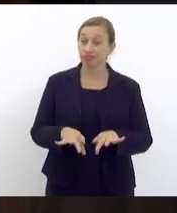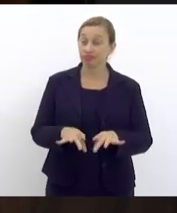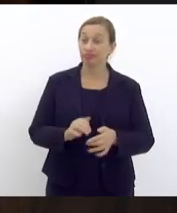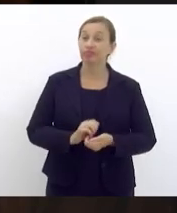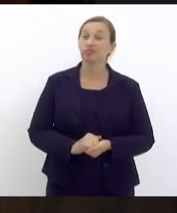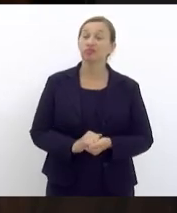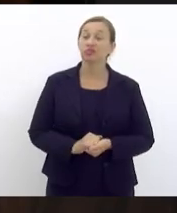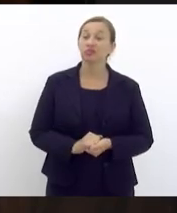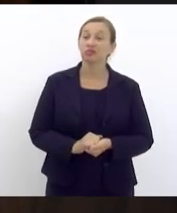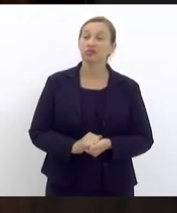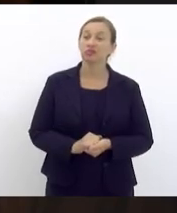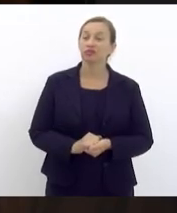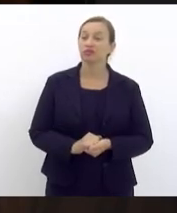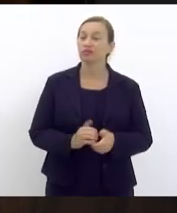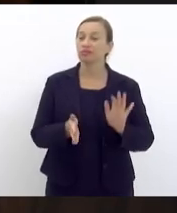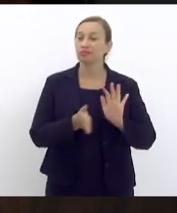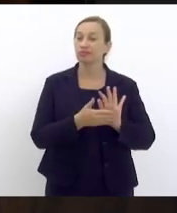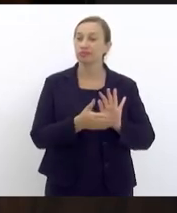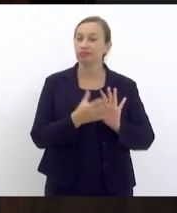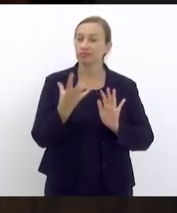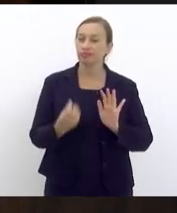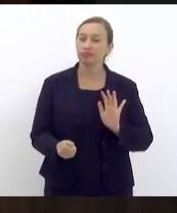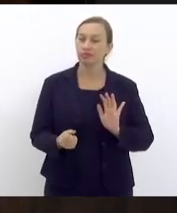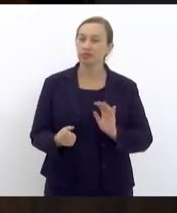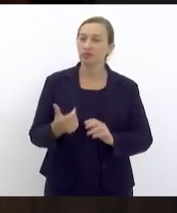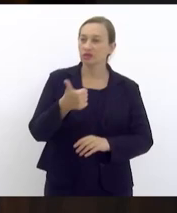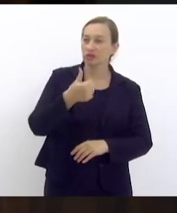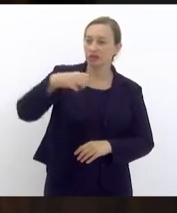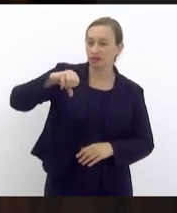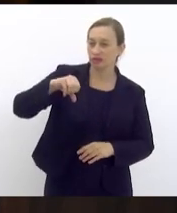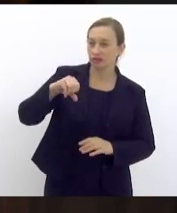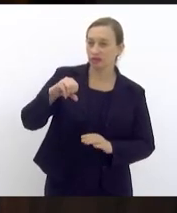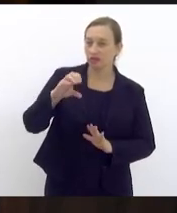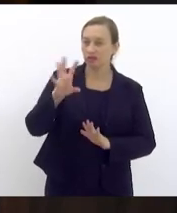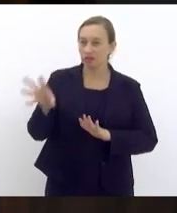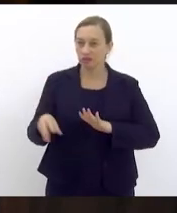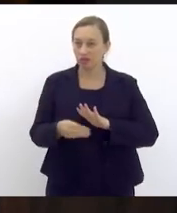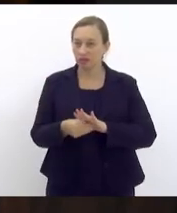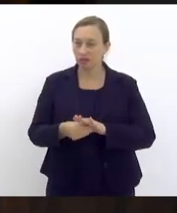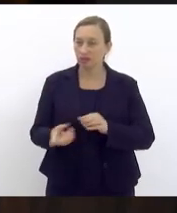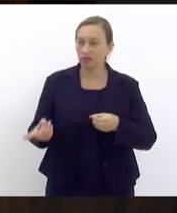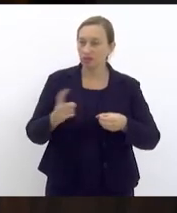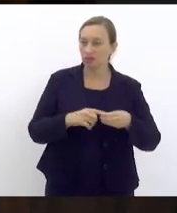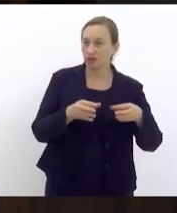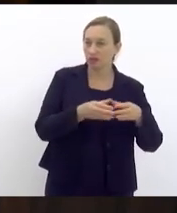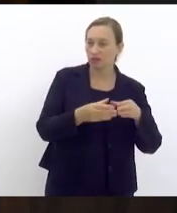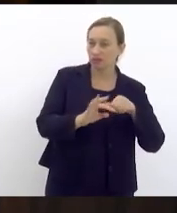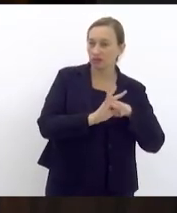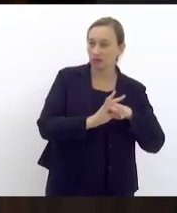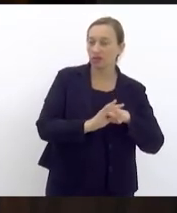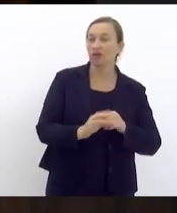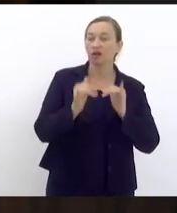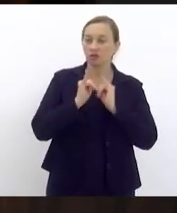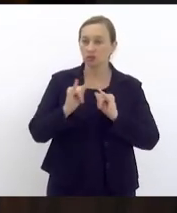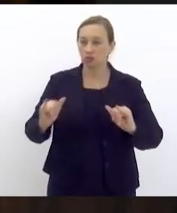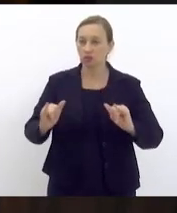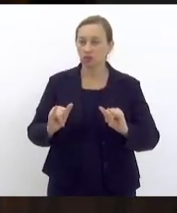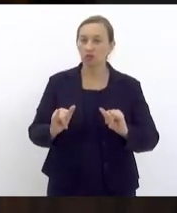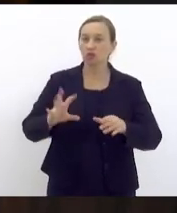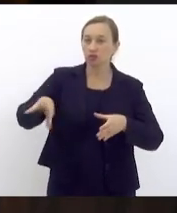discussão apresente proposta recebeu 19 emendas e retorna as comissões anuncio